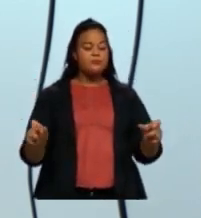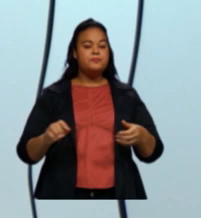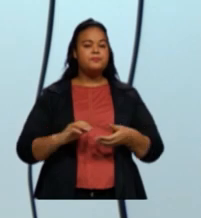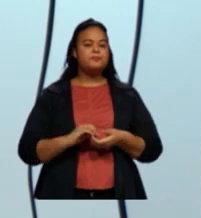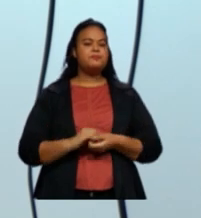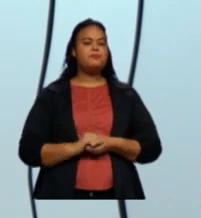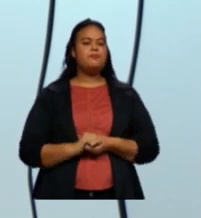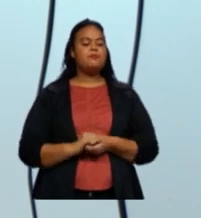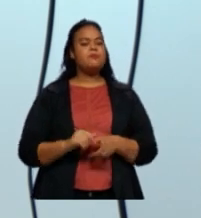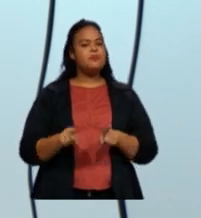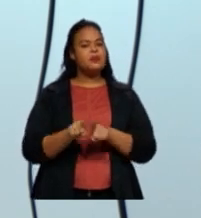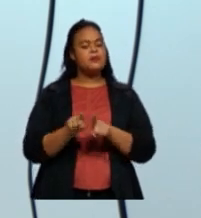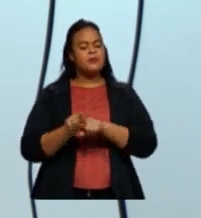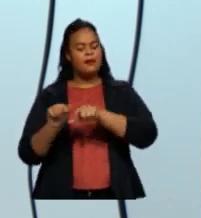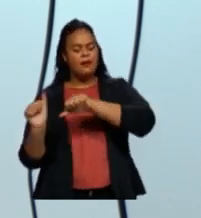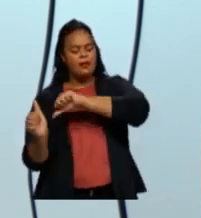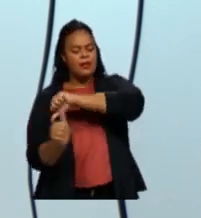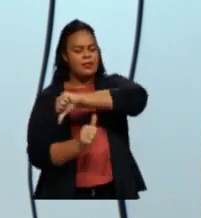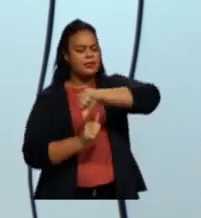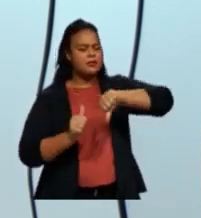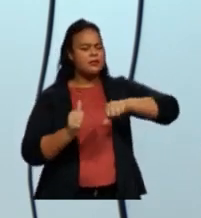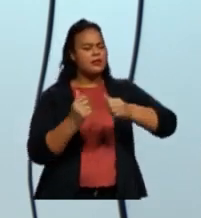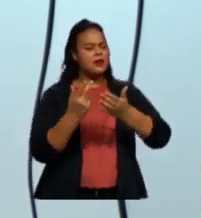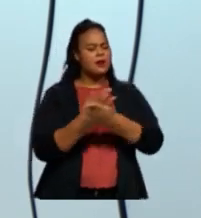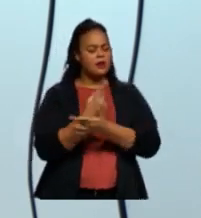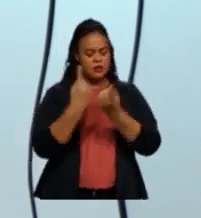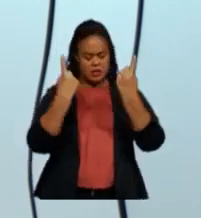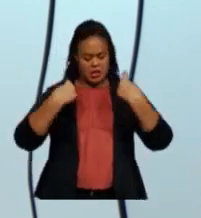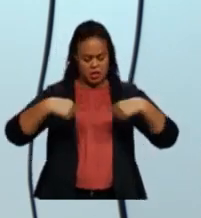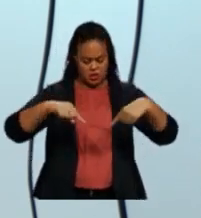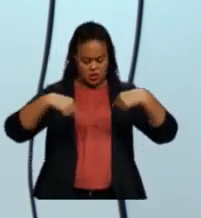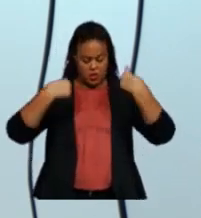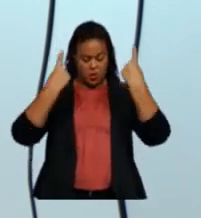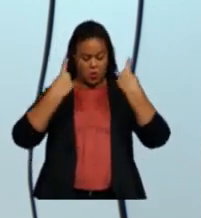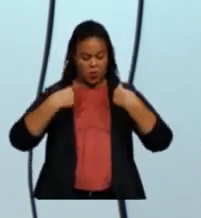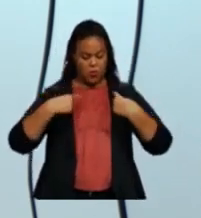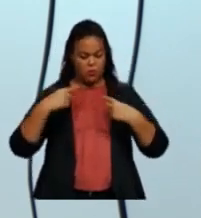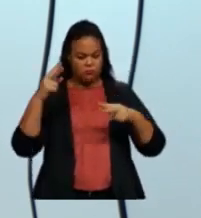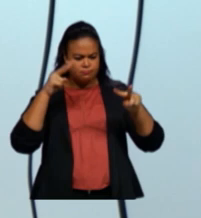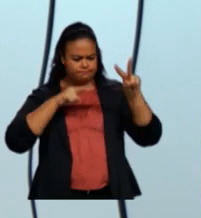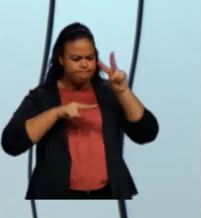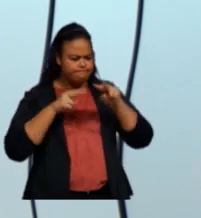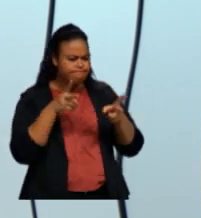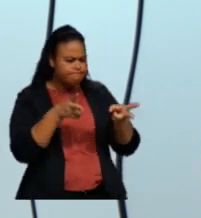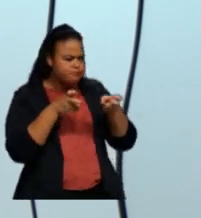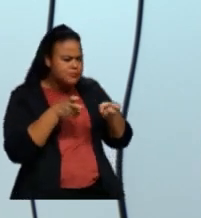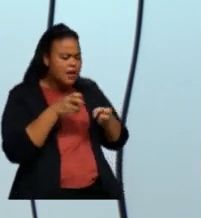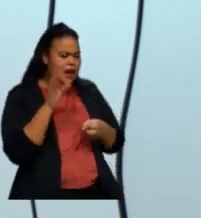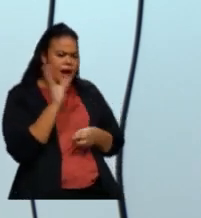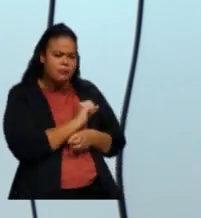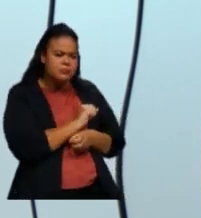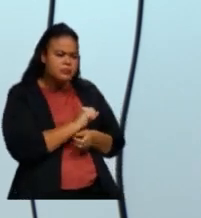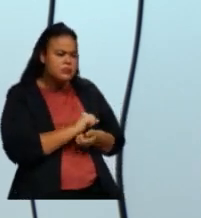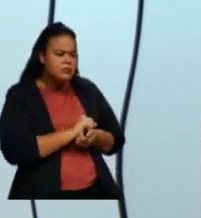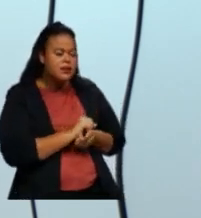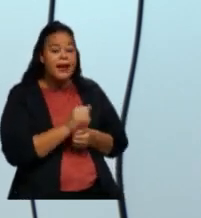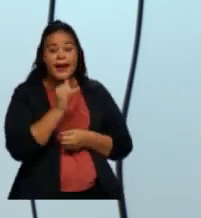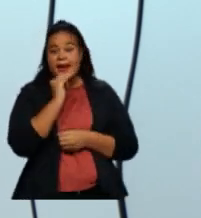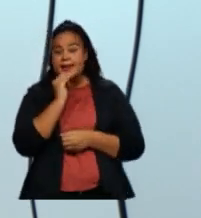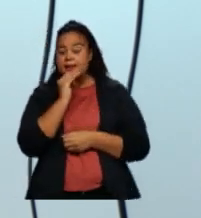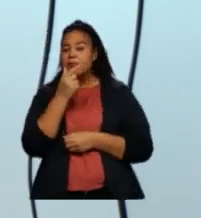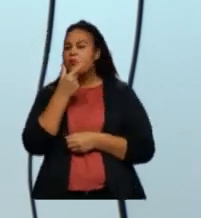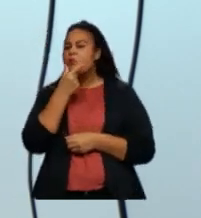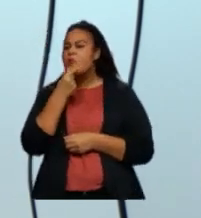As transformações que vão acontecendo no corpo, elas são visíveis. Nos meninos, por exemplo,